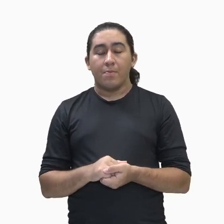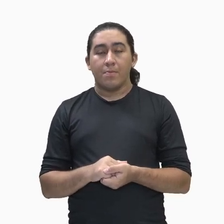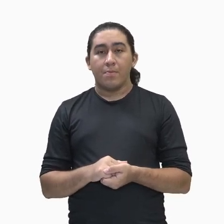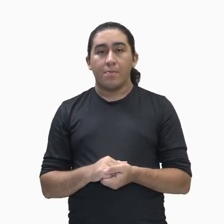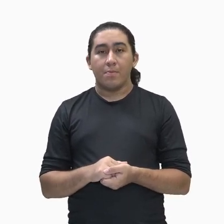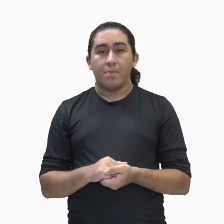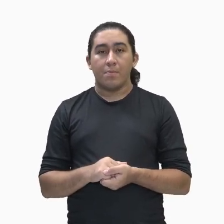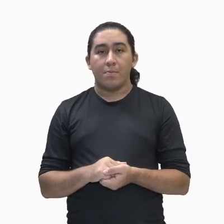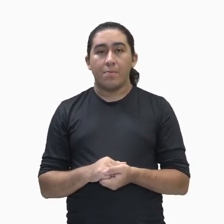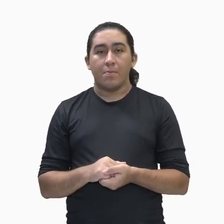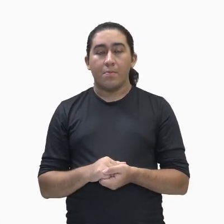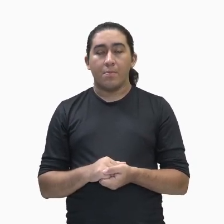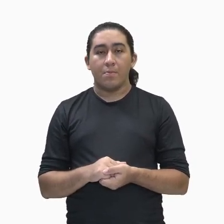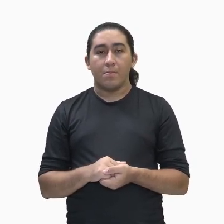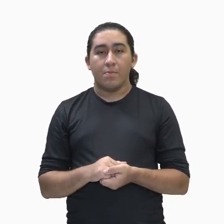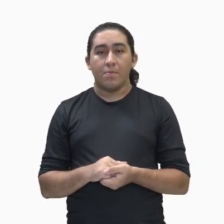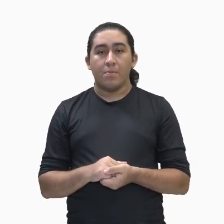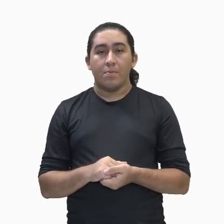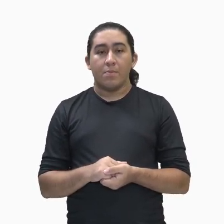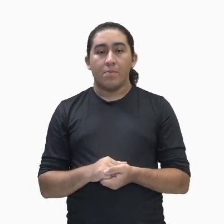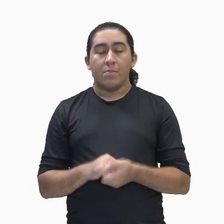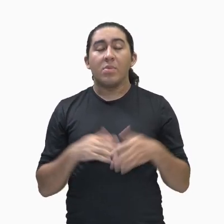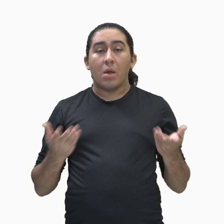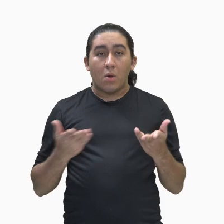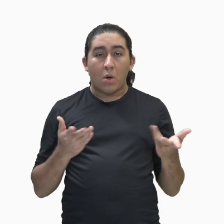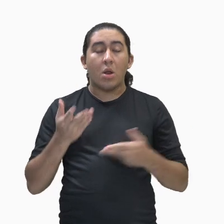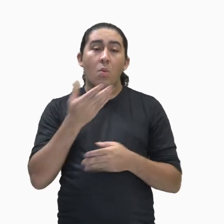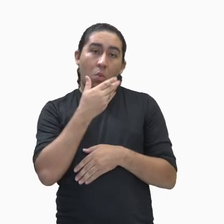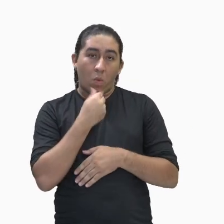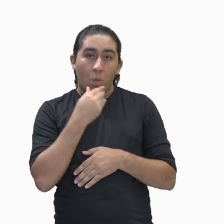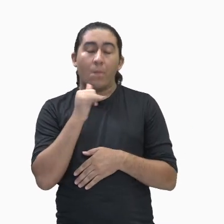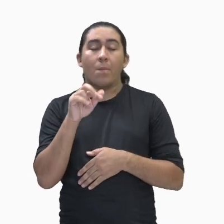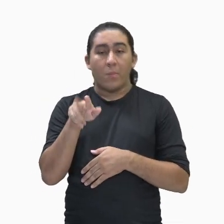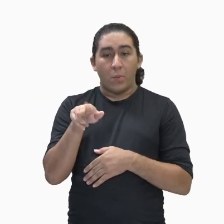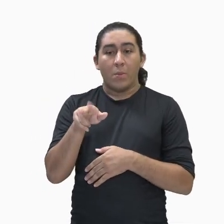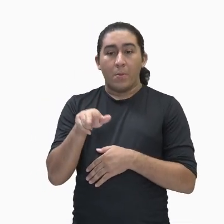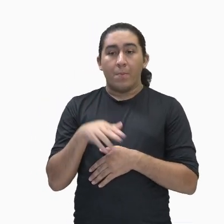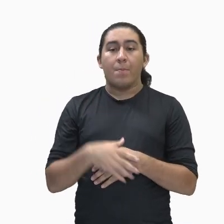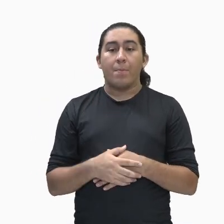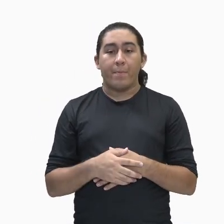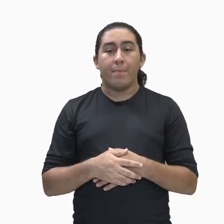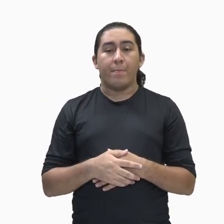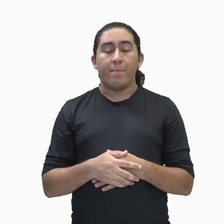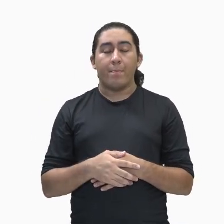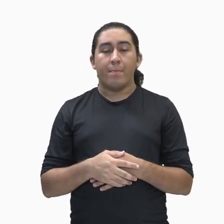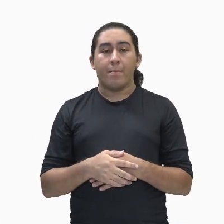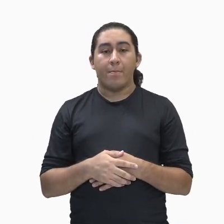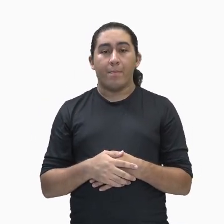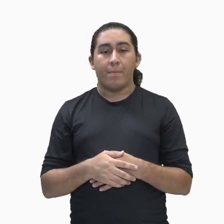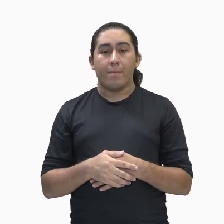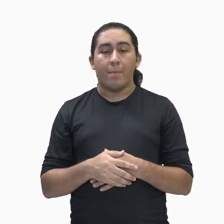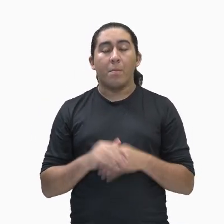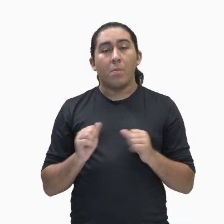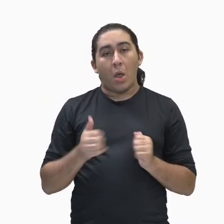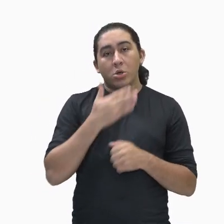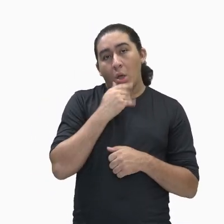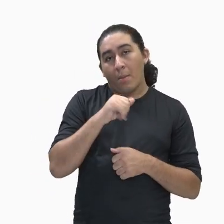palavra stepbrother. Já que a gente tem a irmã, né? Nós temos também agora o meio-irmão, que é